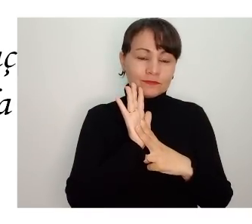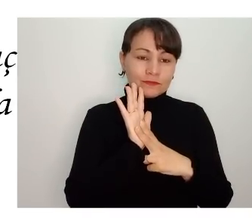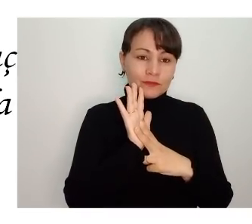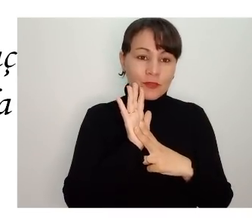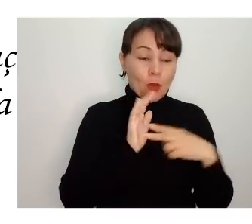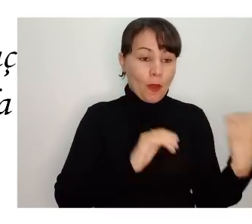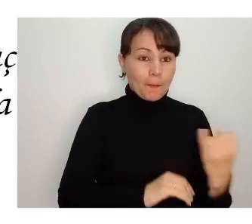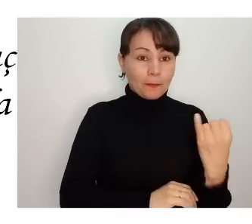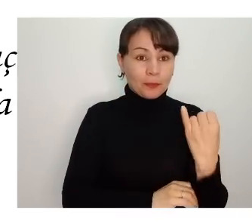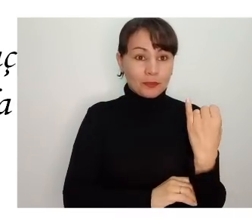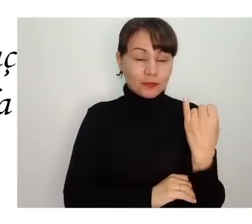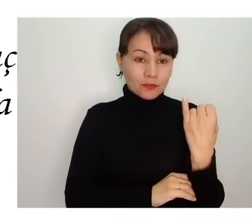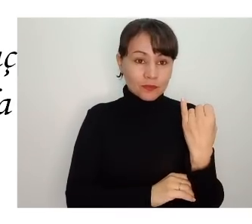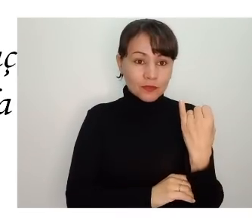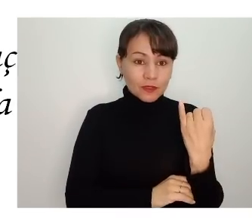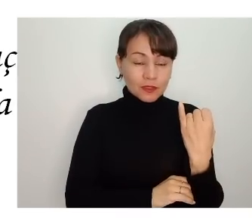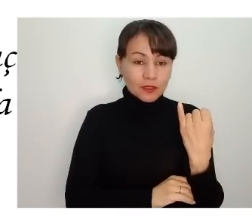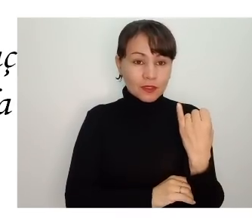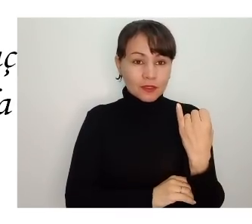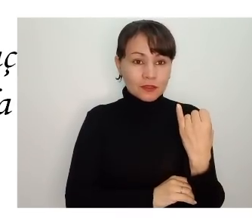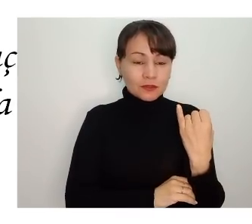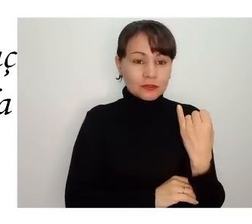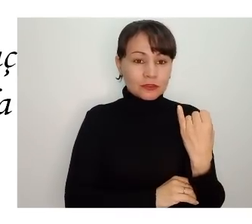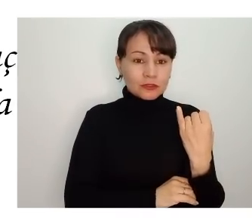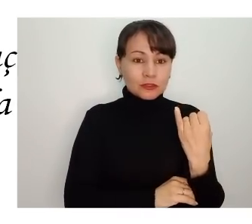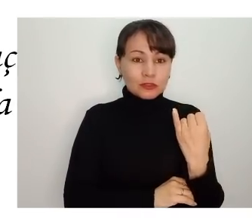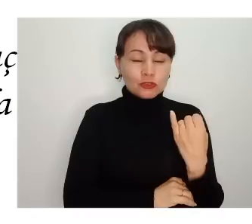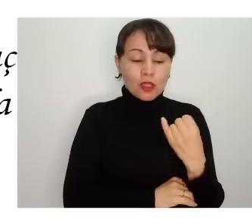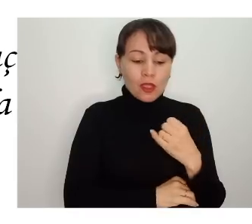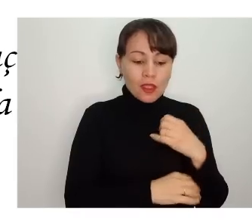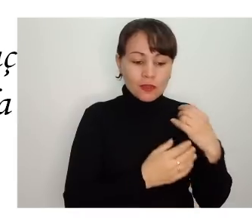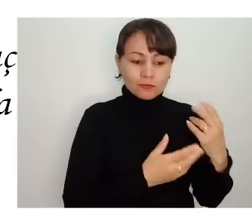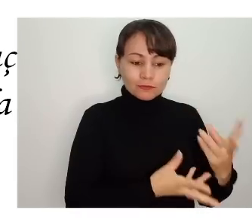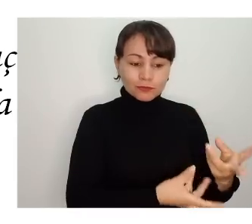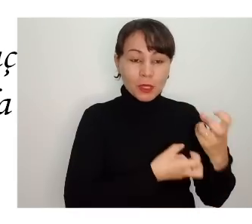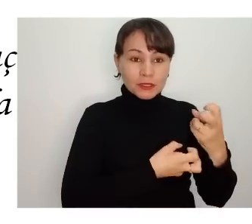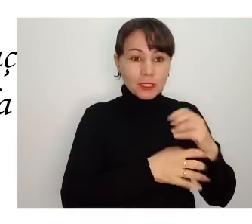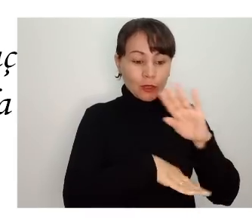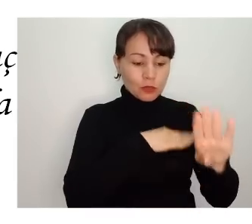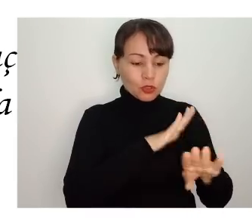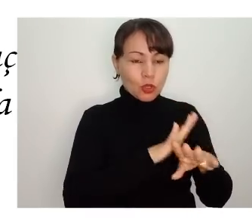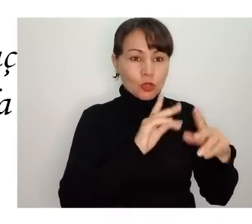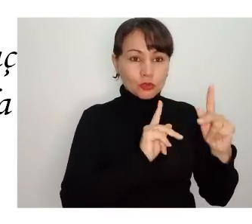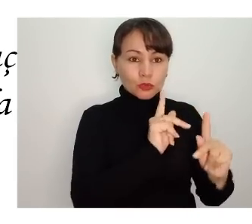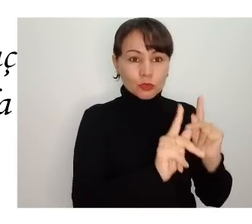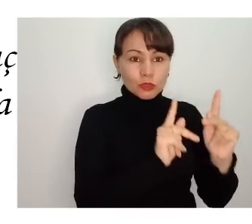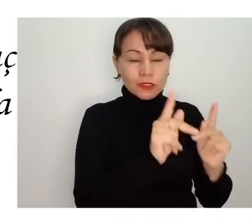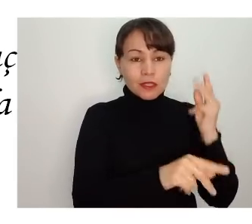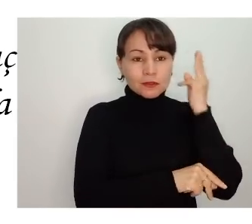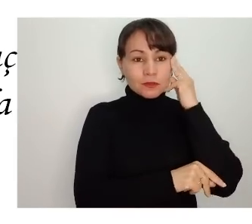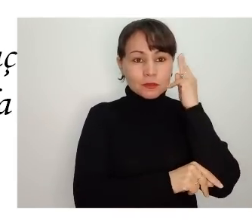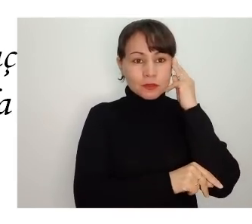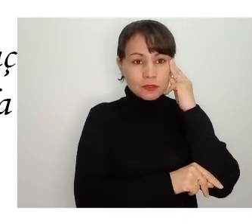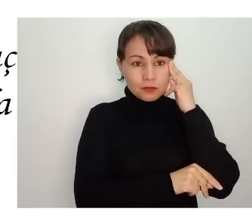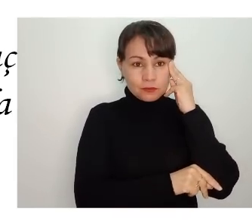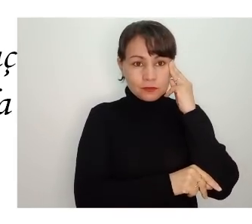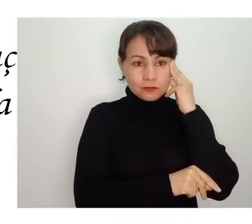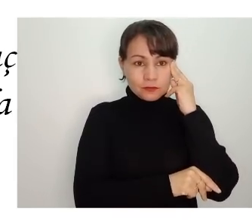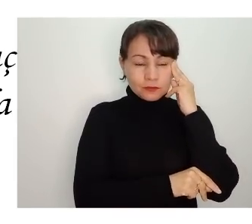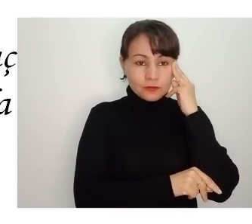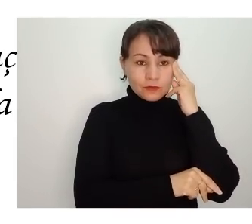Então, a atenção é importante, é um evento que antecipa todo o processo de